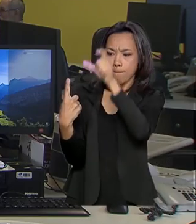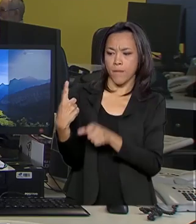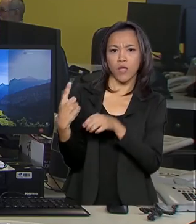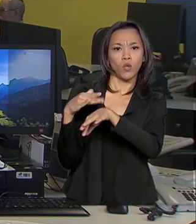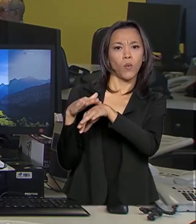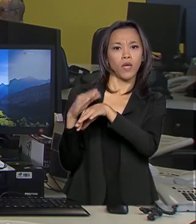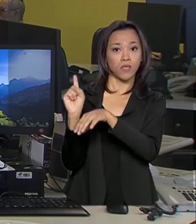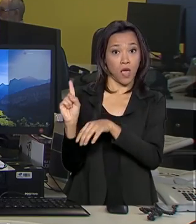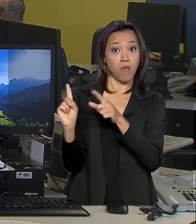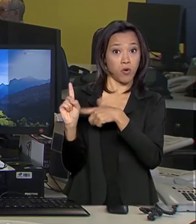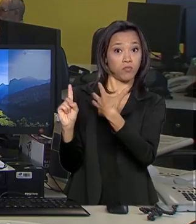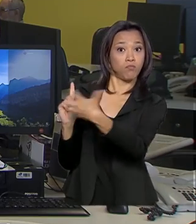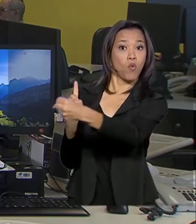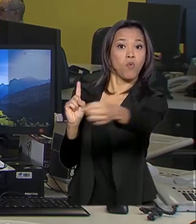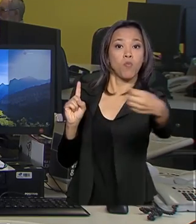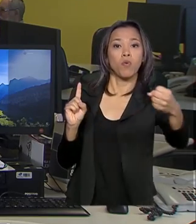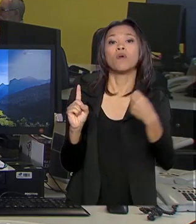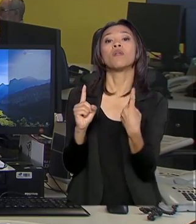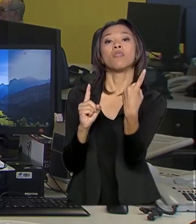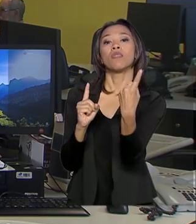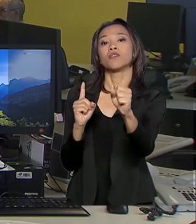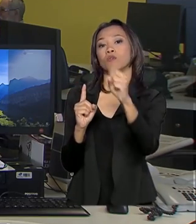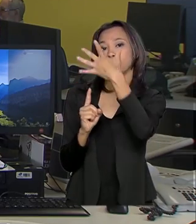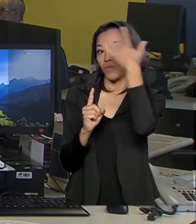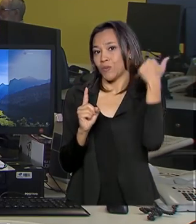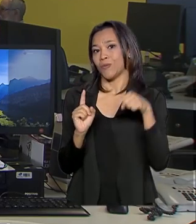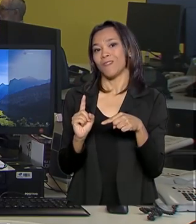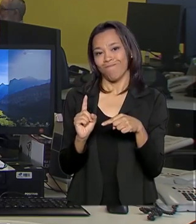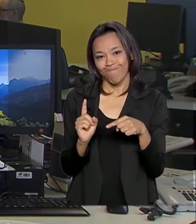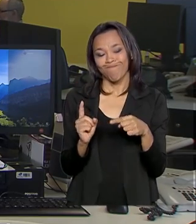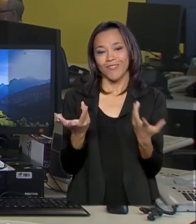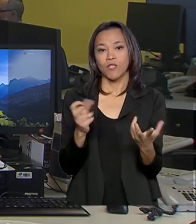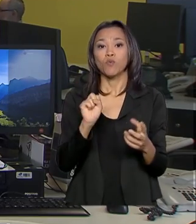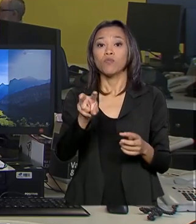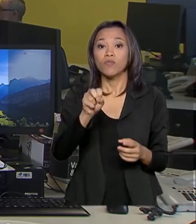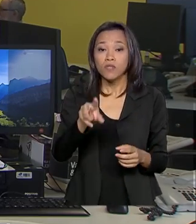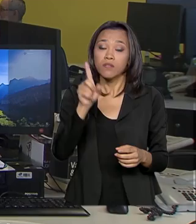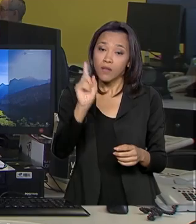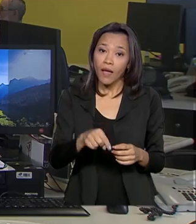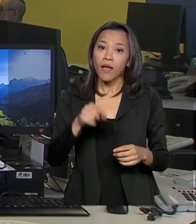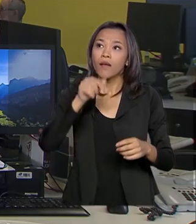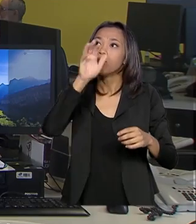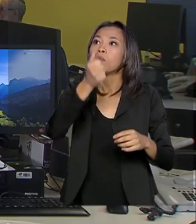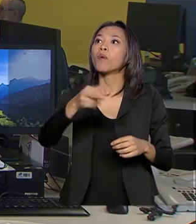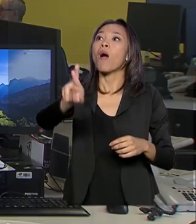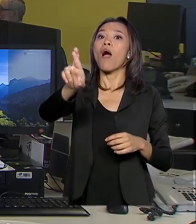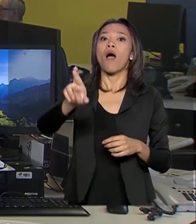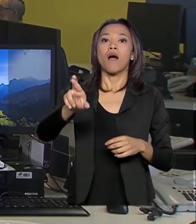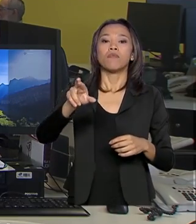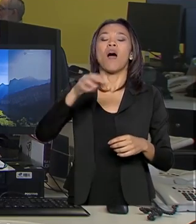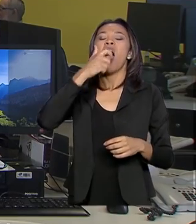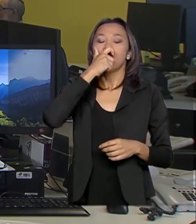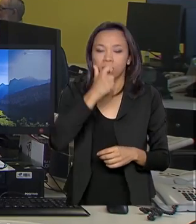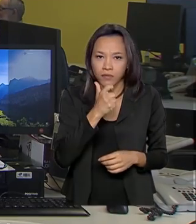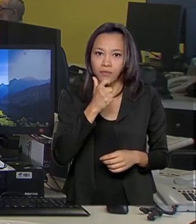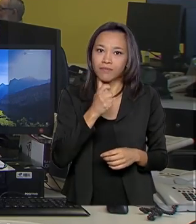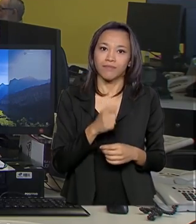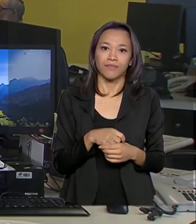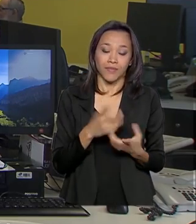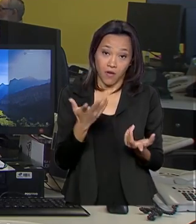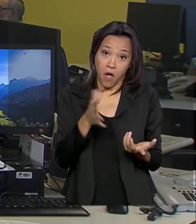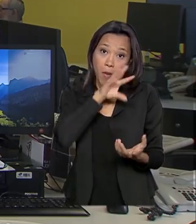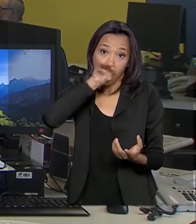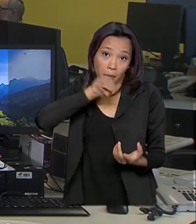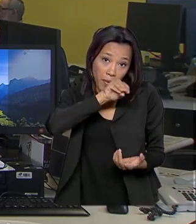passar o sarampo para até outras 18 pessoas. O vírus é transmitido por via aérea, ao tossir, espirrar, falar